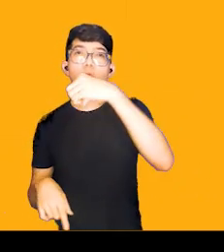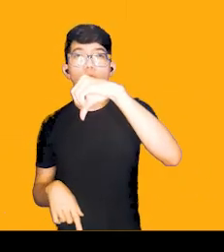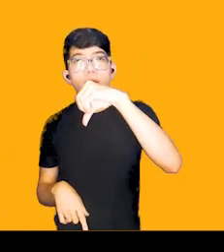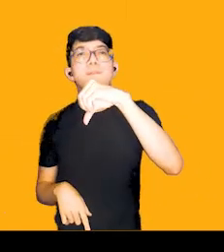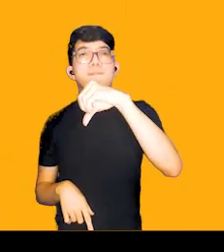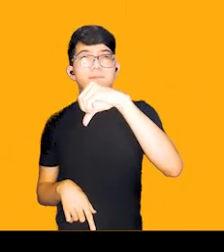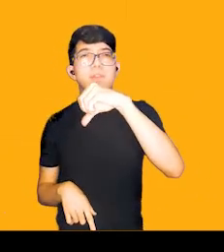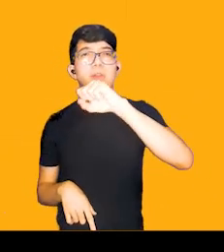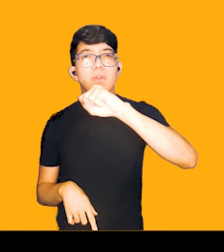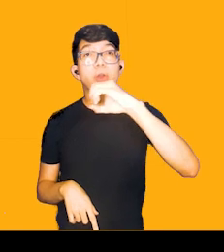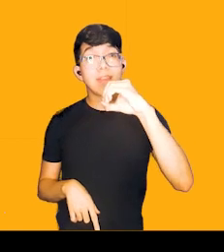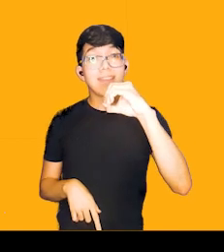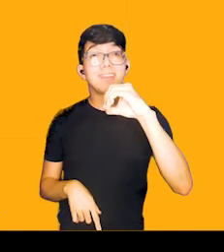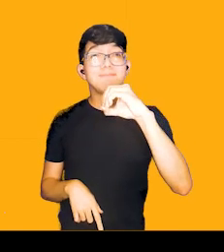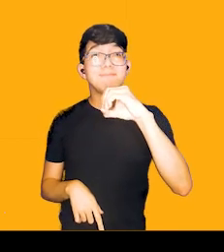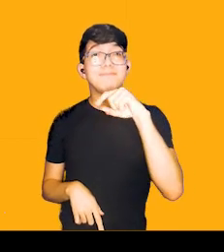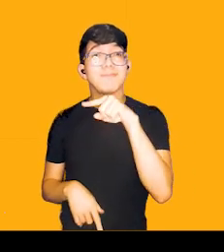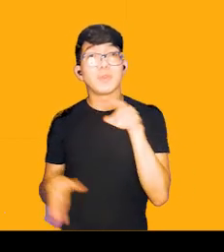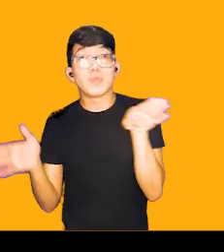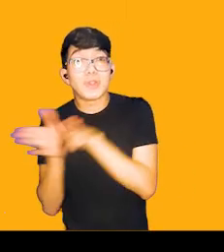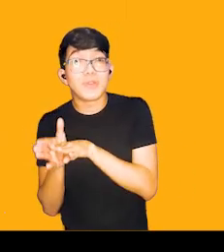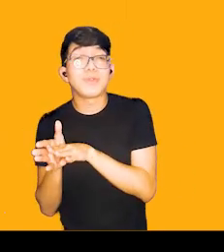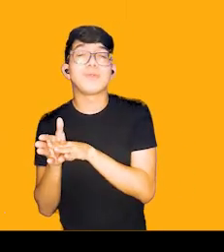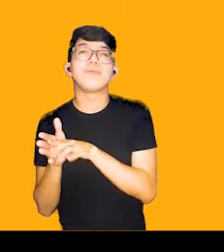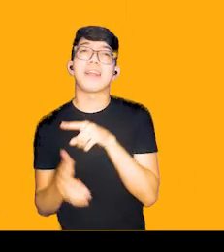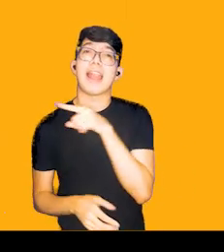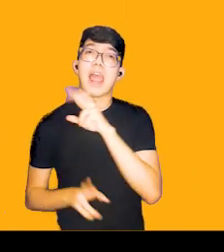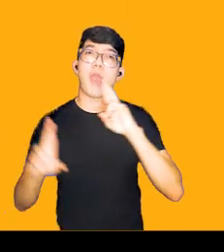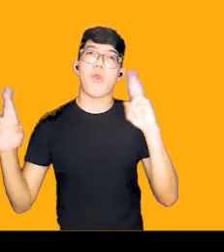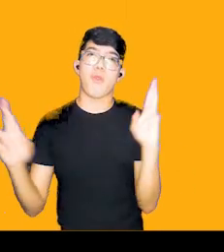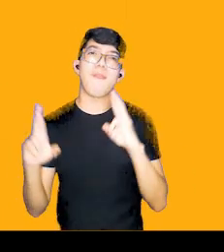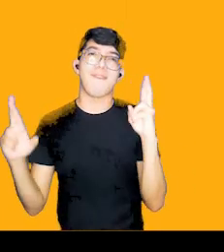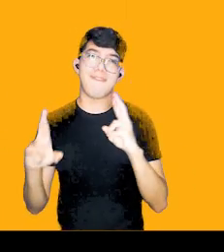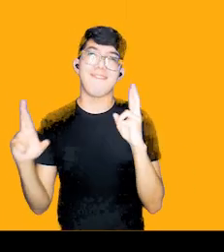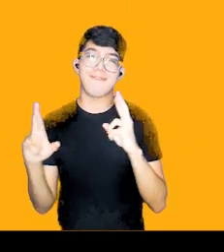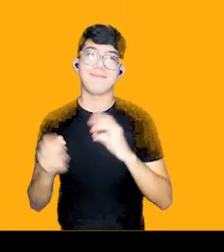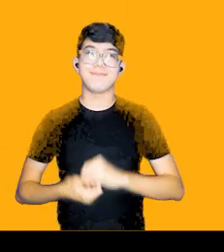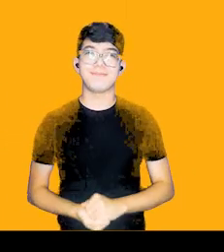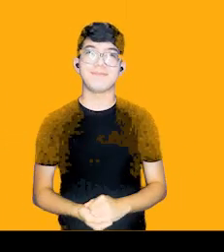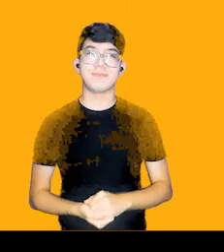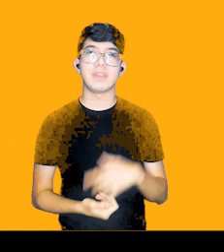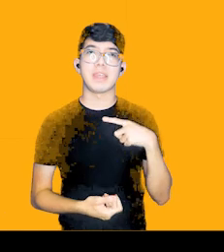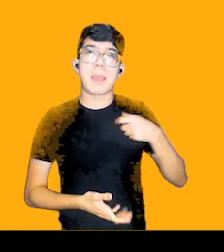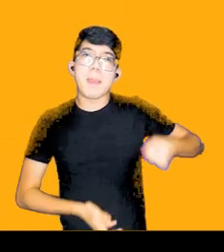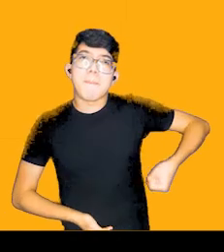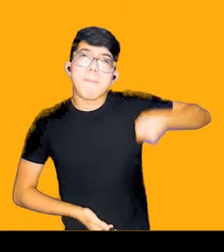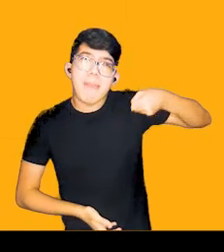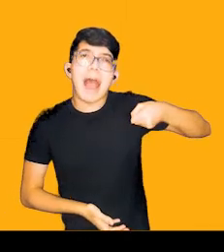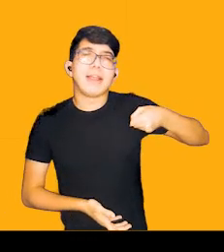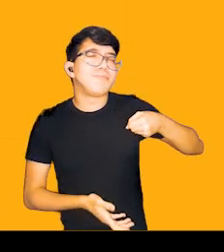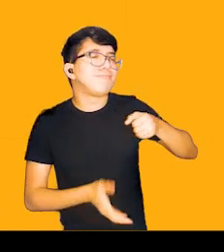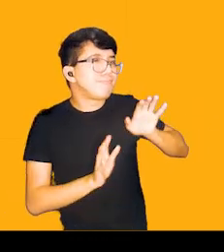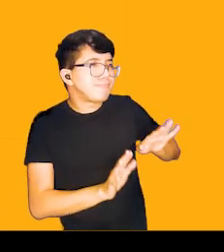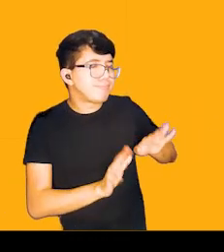1980. Então, quando cheguei pela rodoviária. Deixei minhas coisas lá, minha mala, minhas coisas.